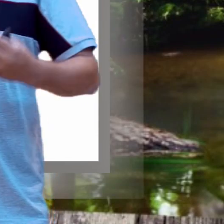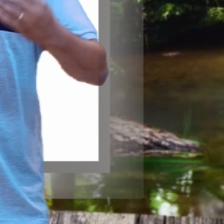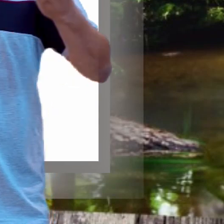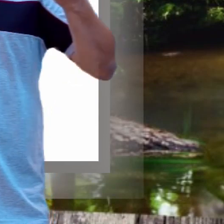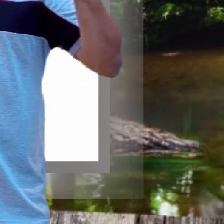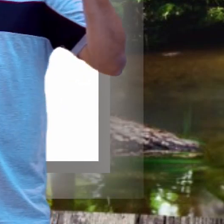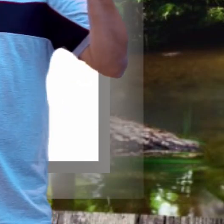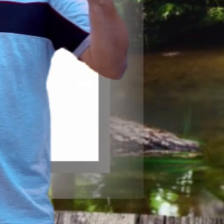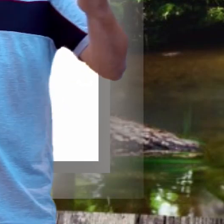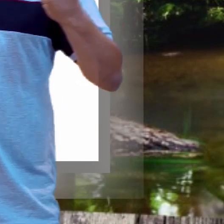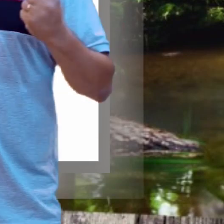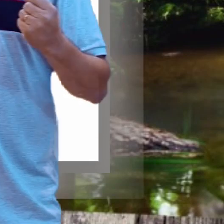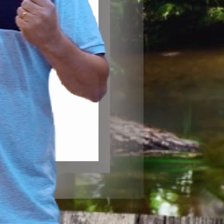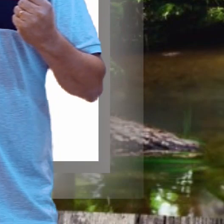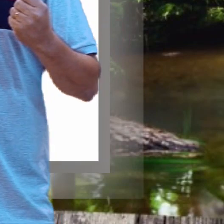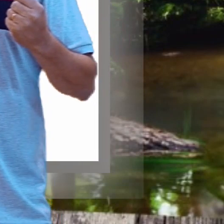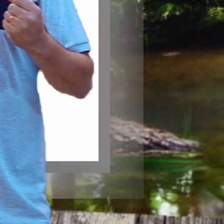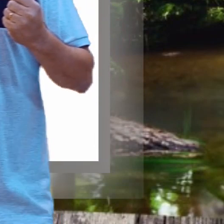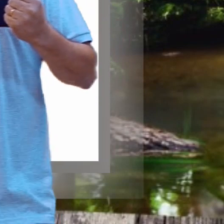vão funcionar como